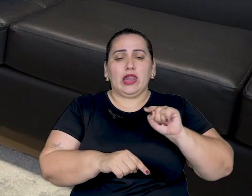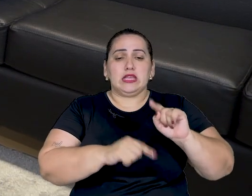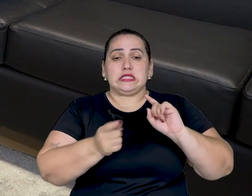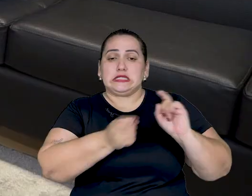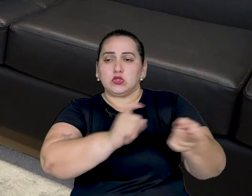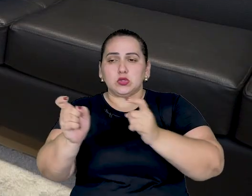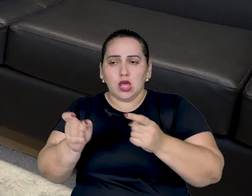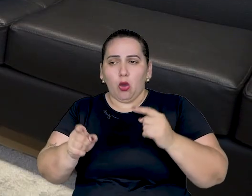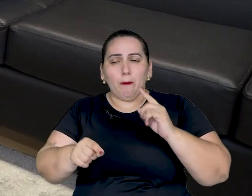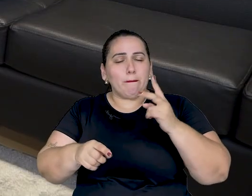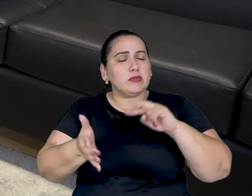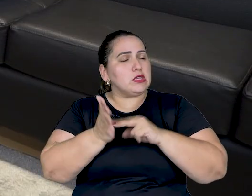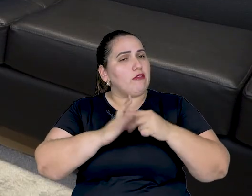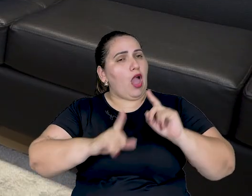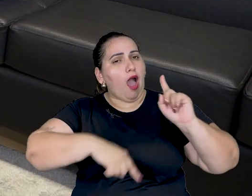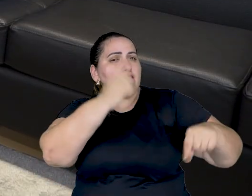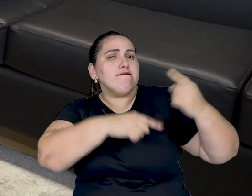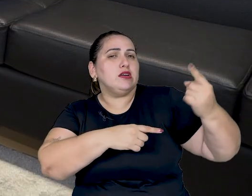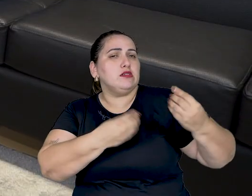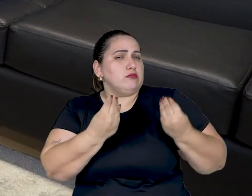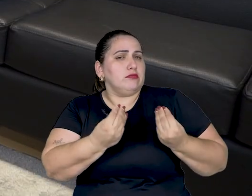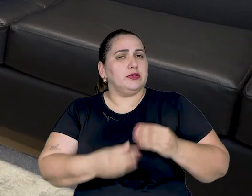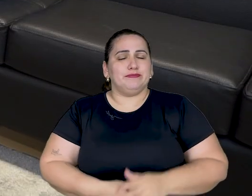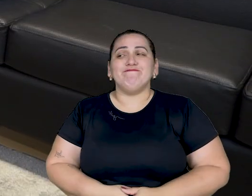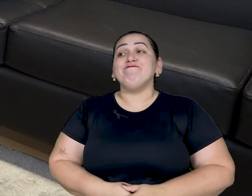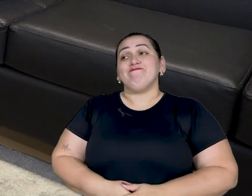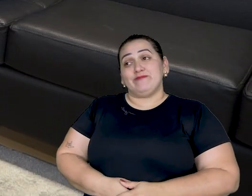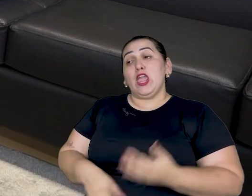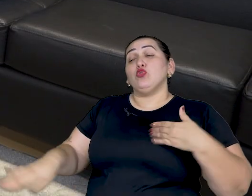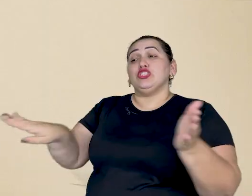considera isso um avanço, essa discussão?